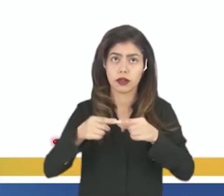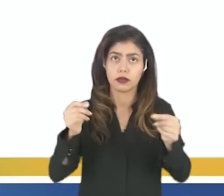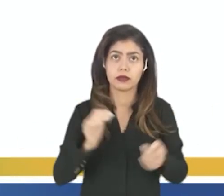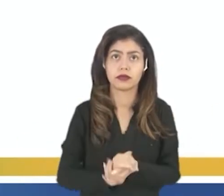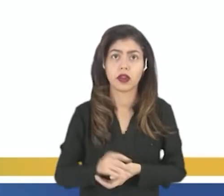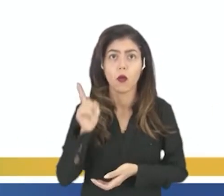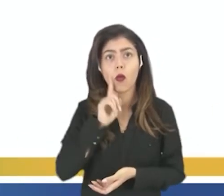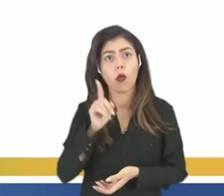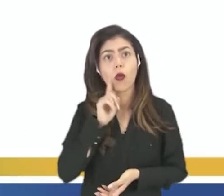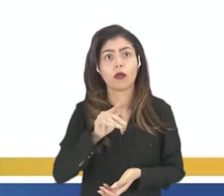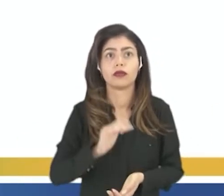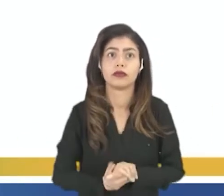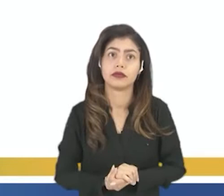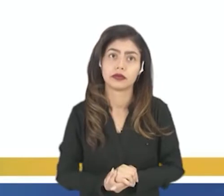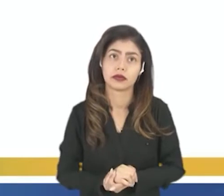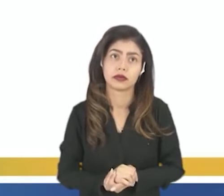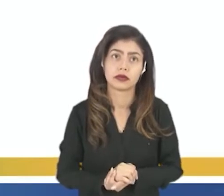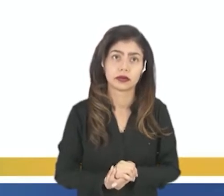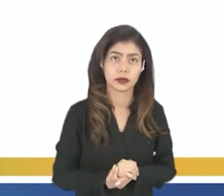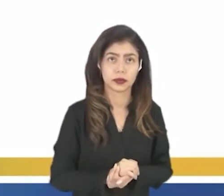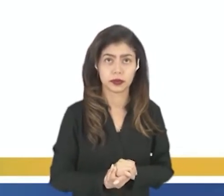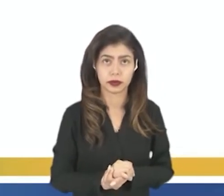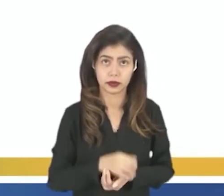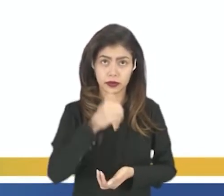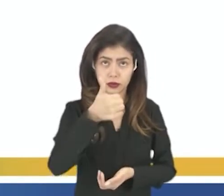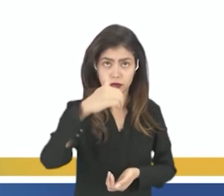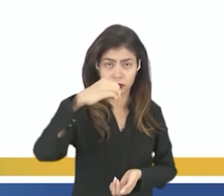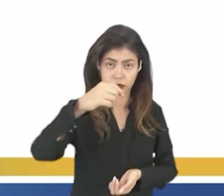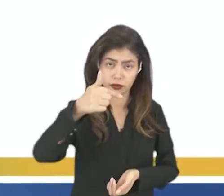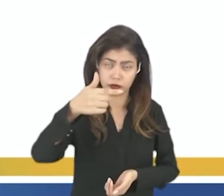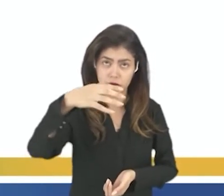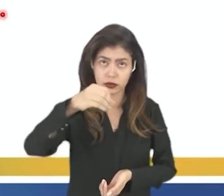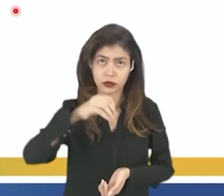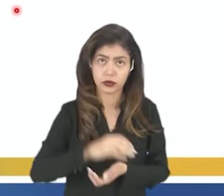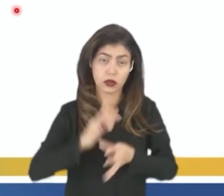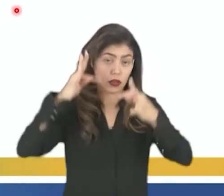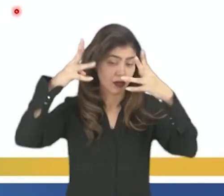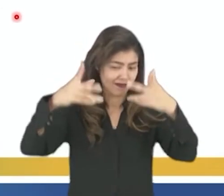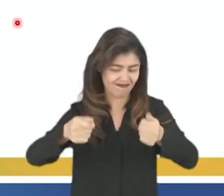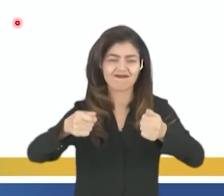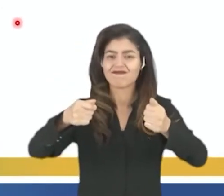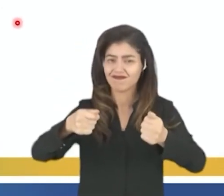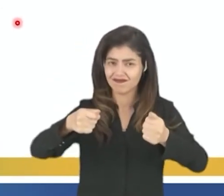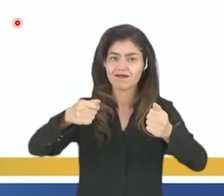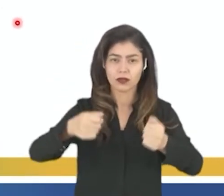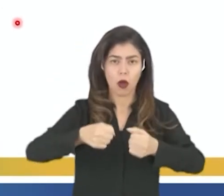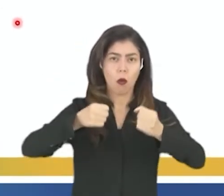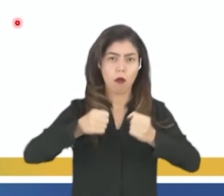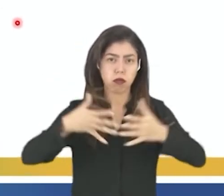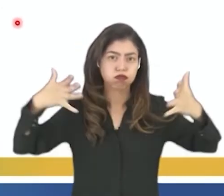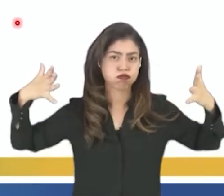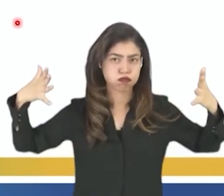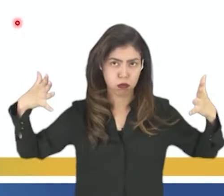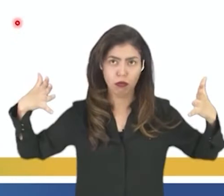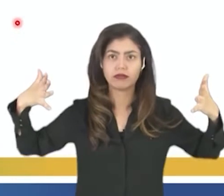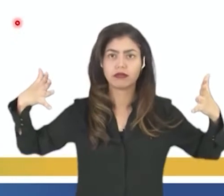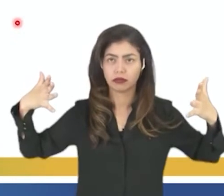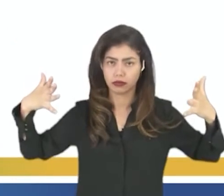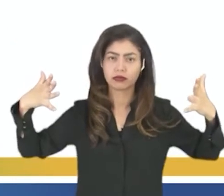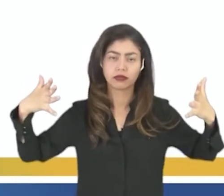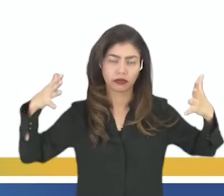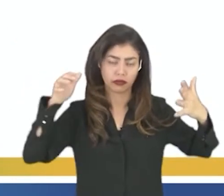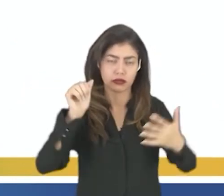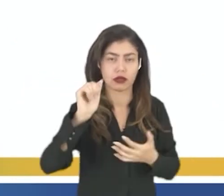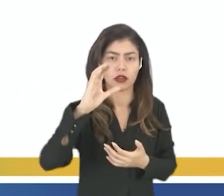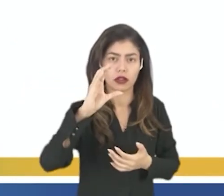um nos Estados Unidos aqui em menos Land em 1979 tão todos eles foram acidentes não ocorreram intencional